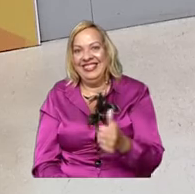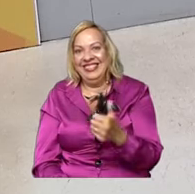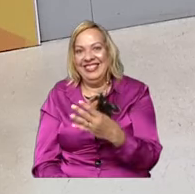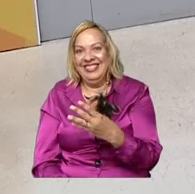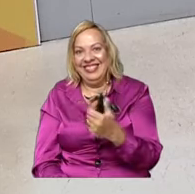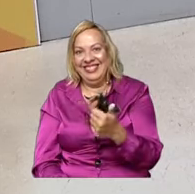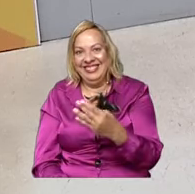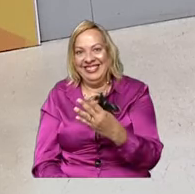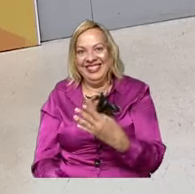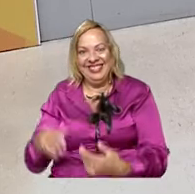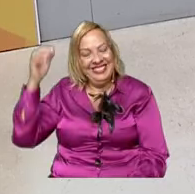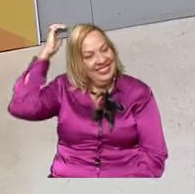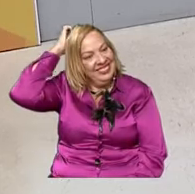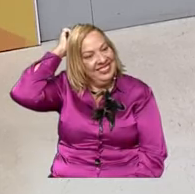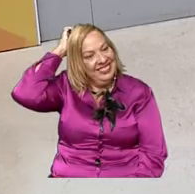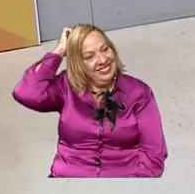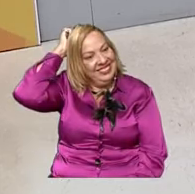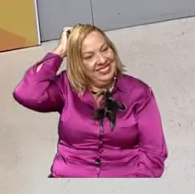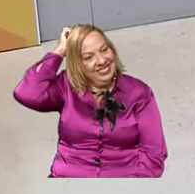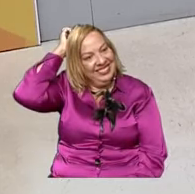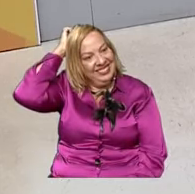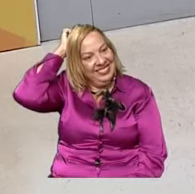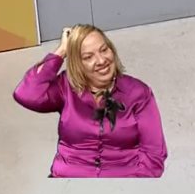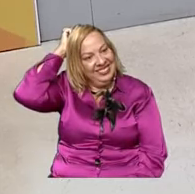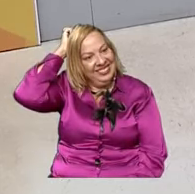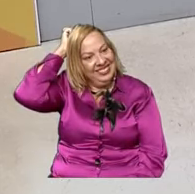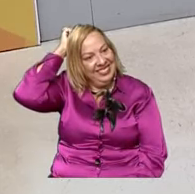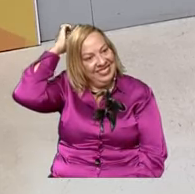14. 14.